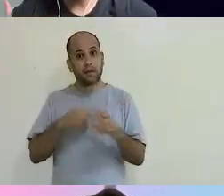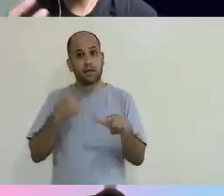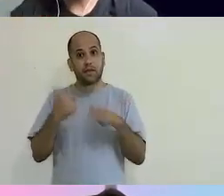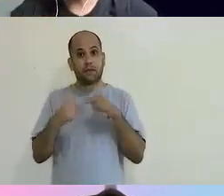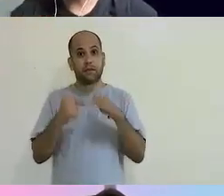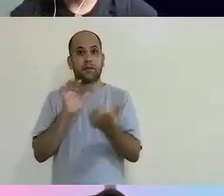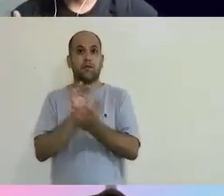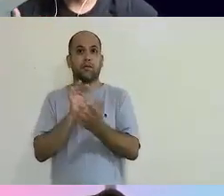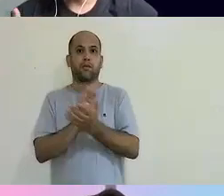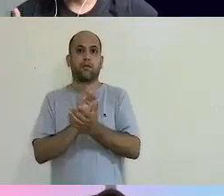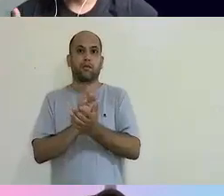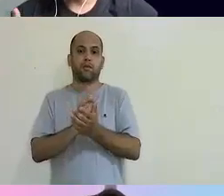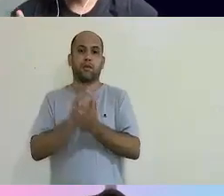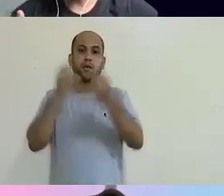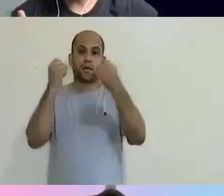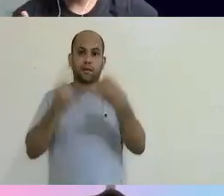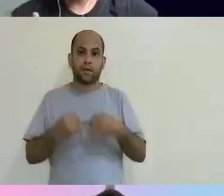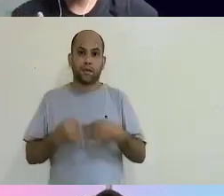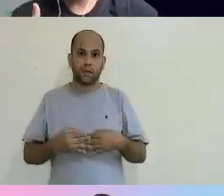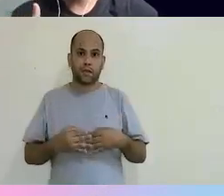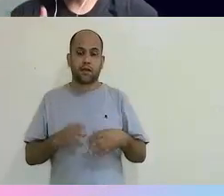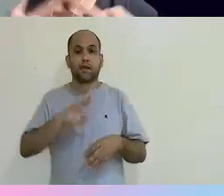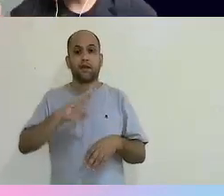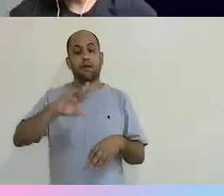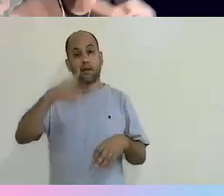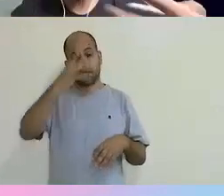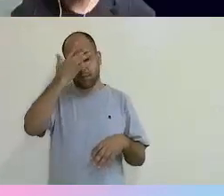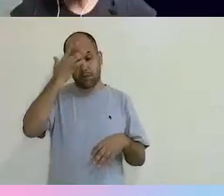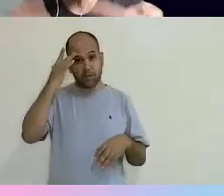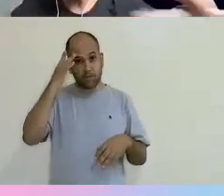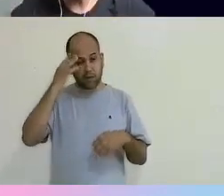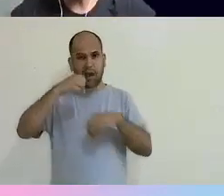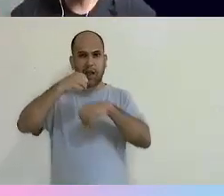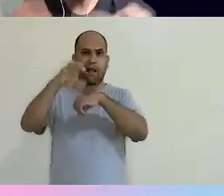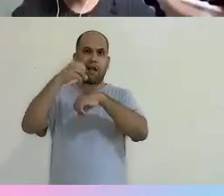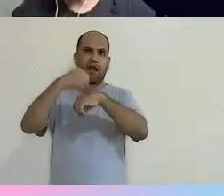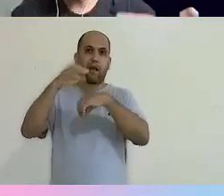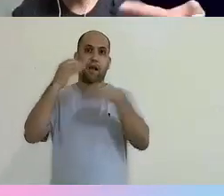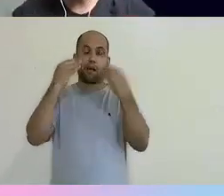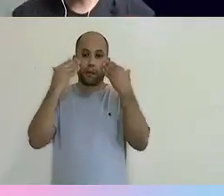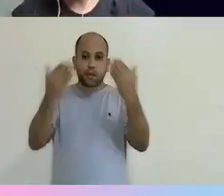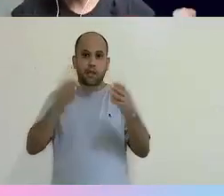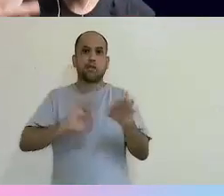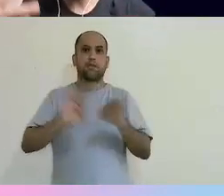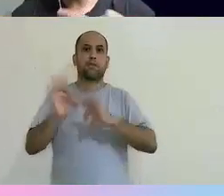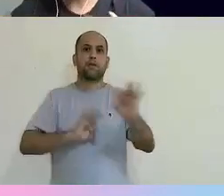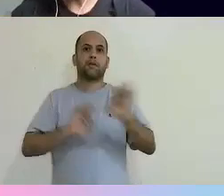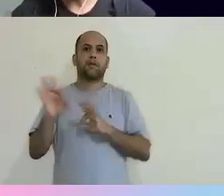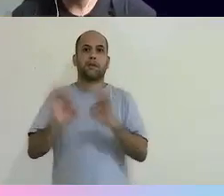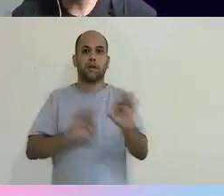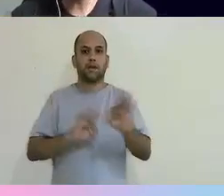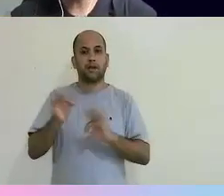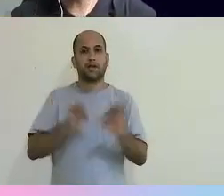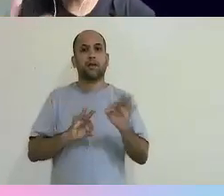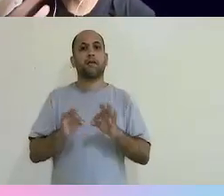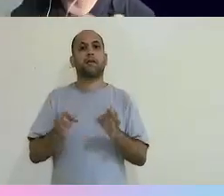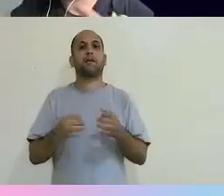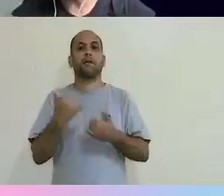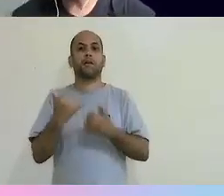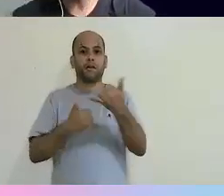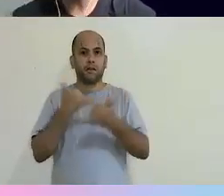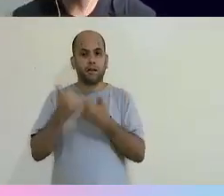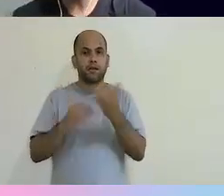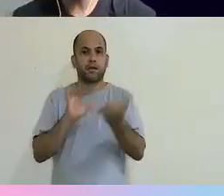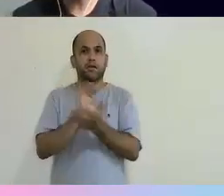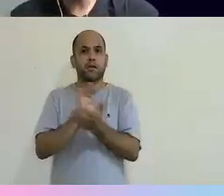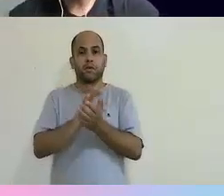Tá comenta, né? Não é a pessoa sair falando, apresentando todo o projeto ali na dinâmica de grupo, o que foi